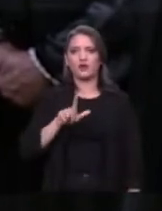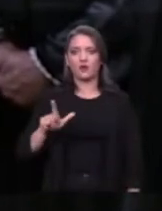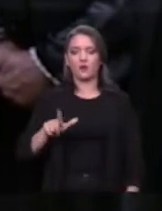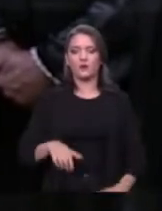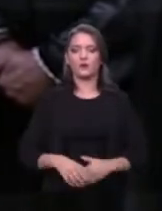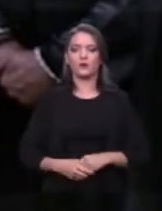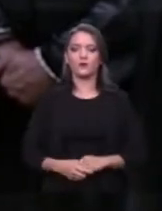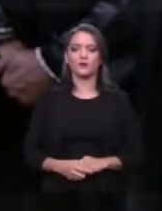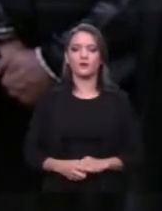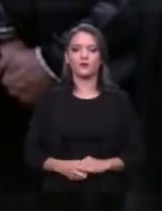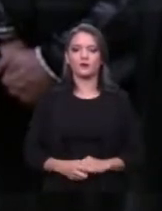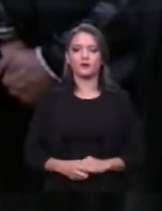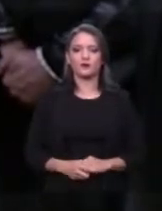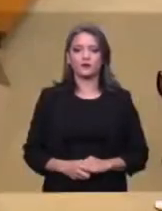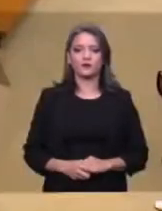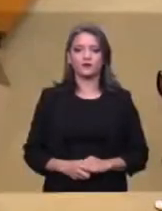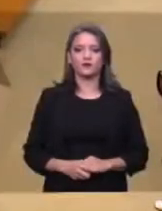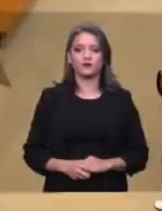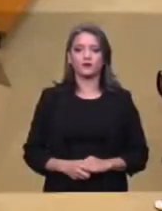secretaria